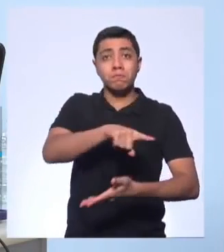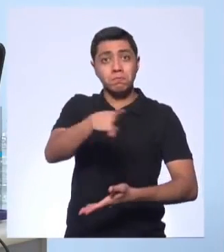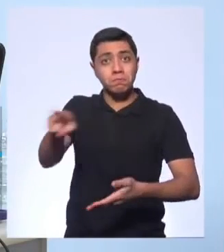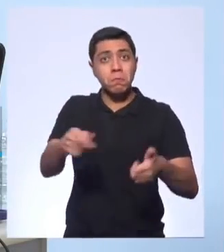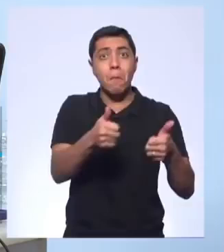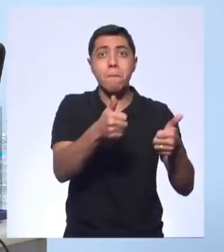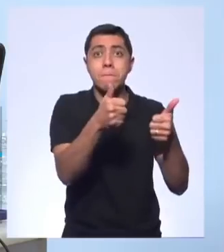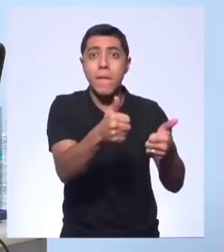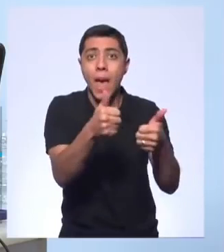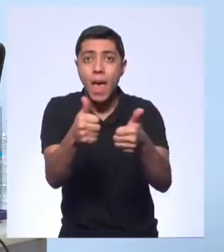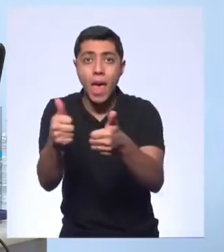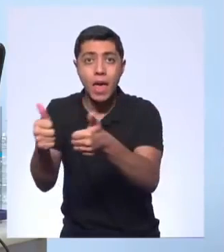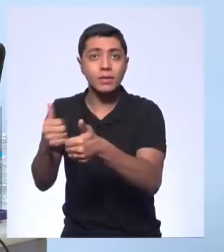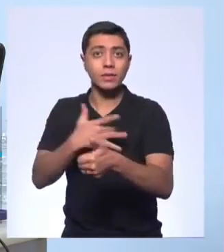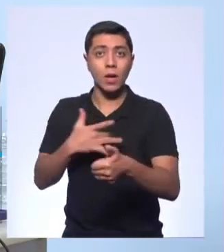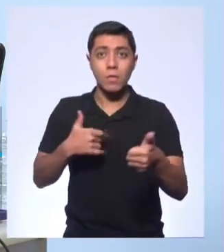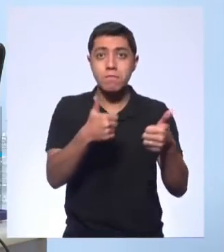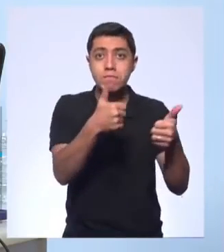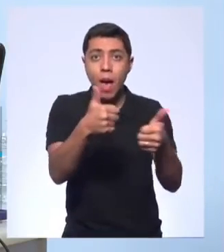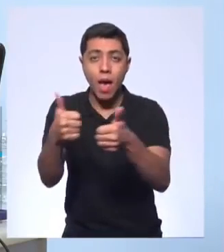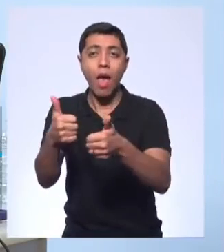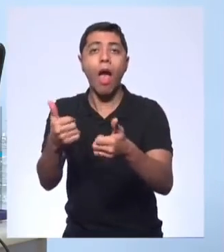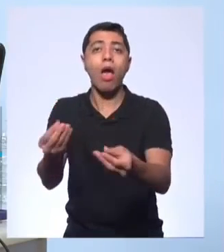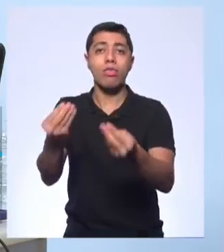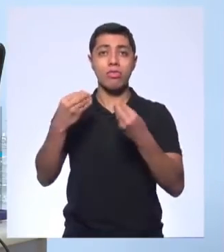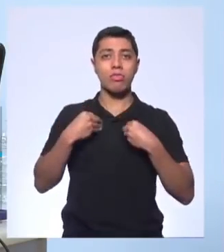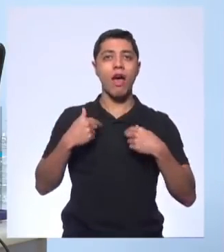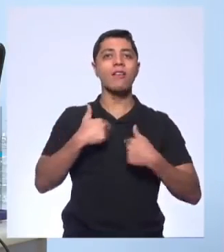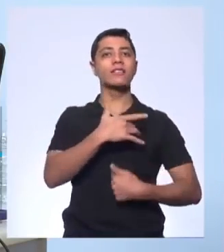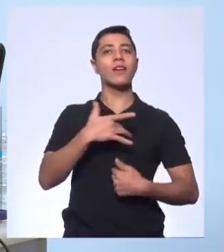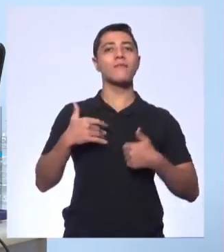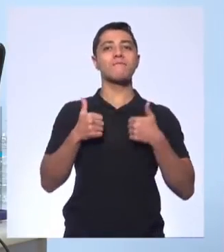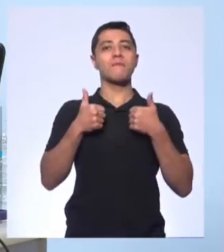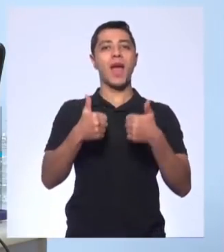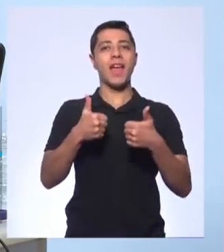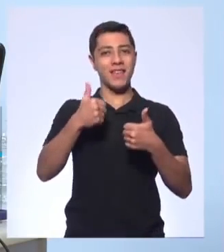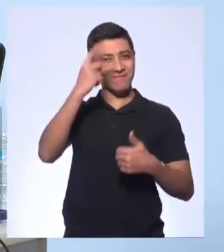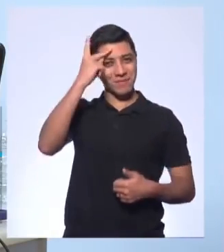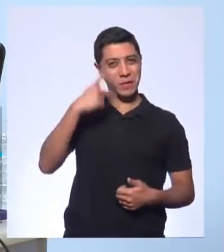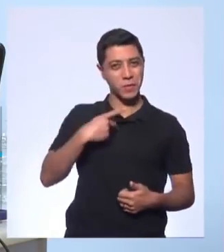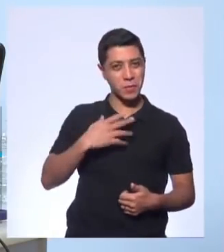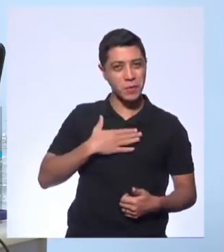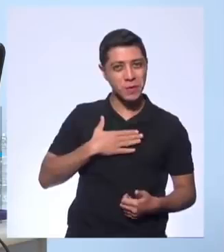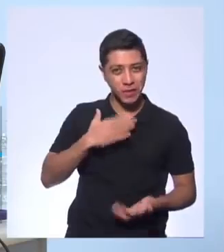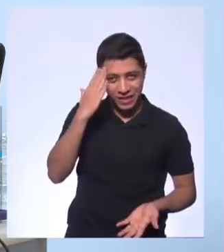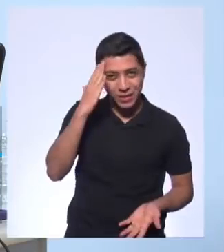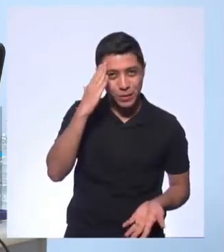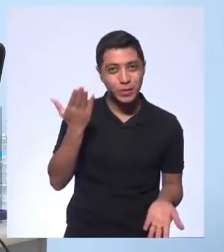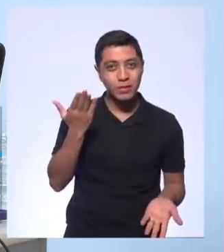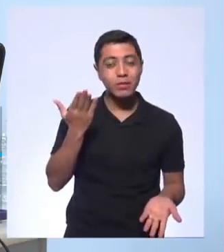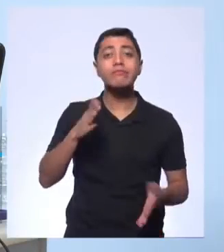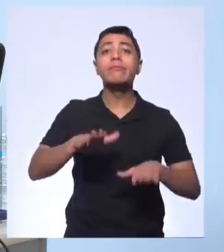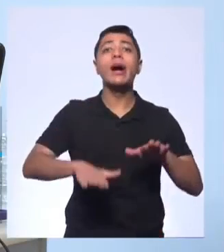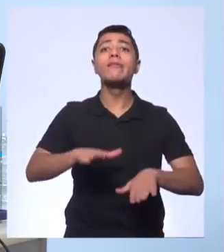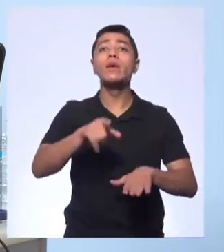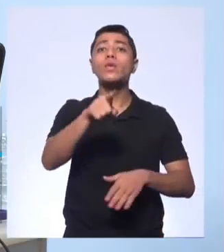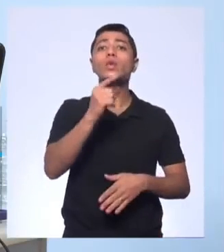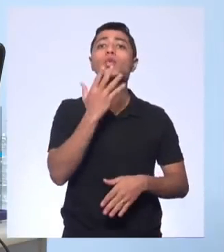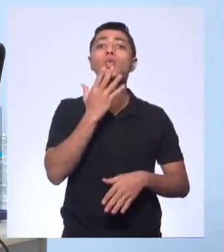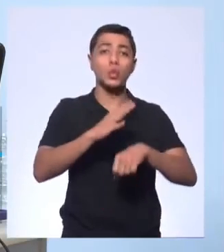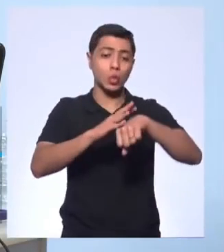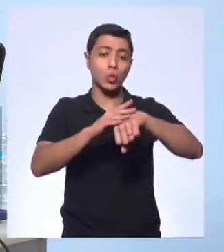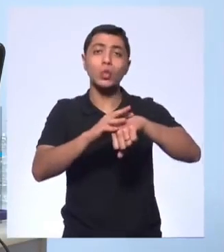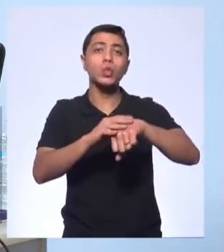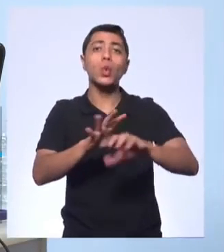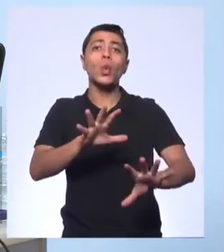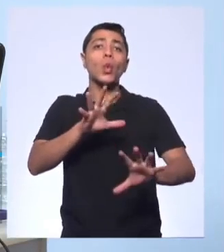ela não está com foco na doença, né? Então, não é porque tem a doença. Então, mas existe hospital, existe tratamento, existe uma forma da